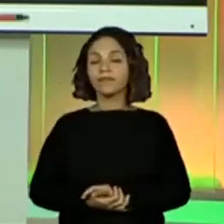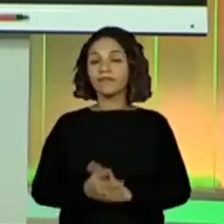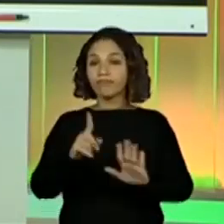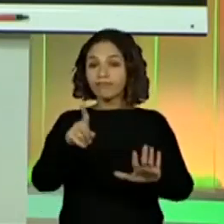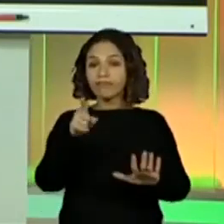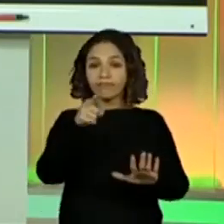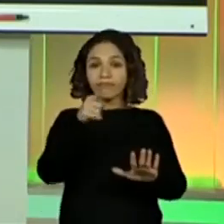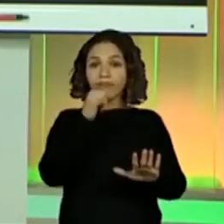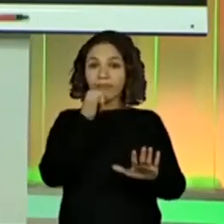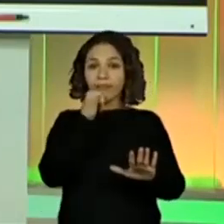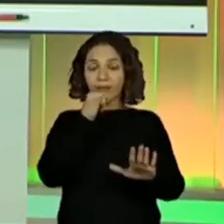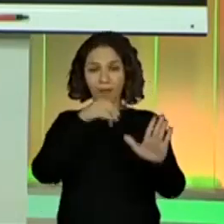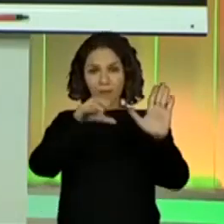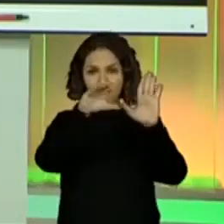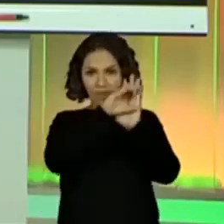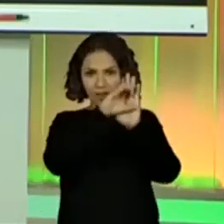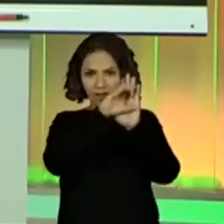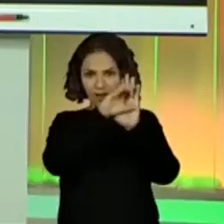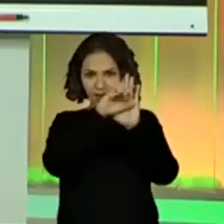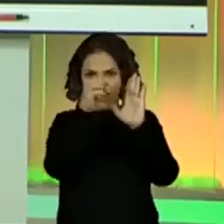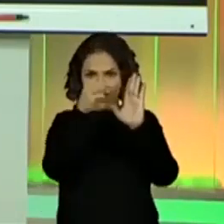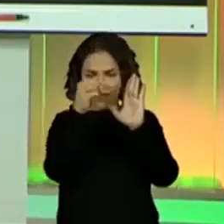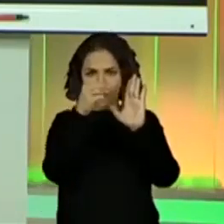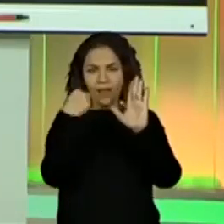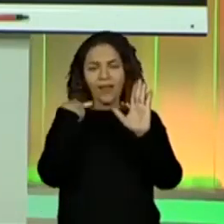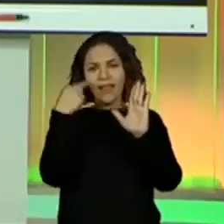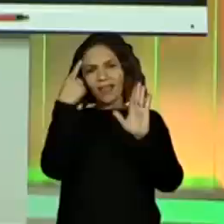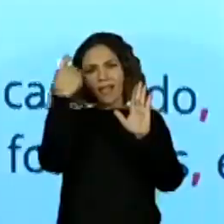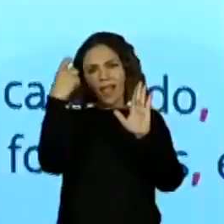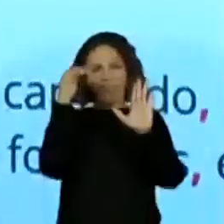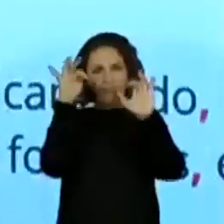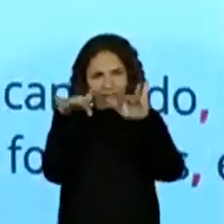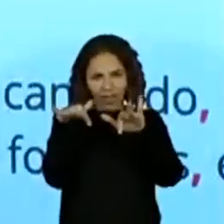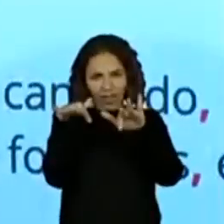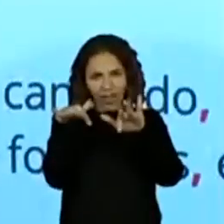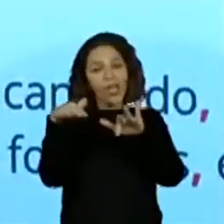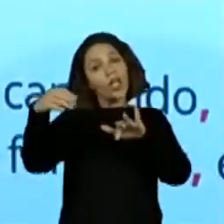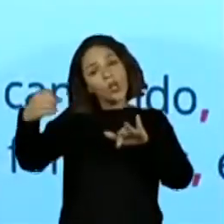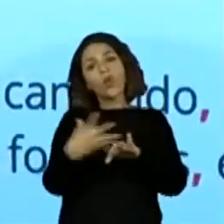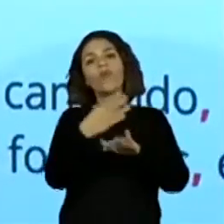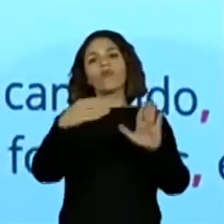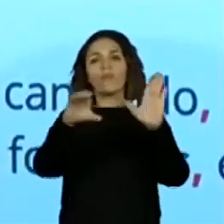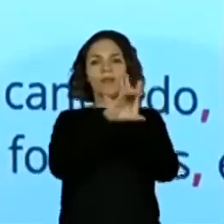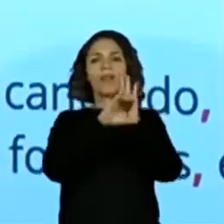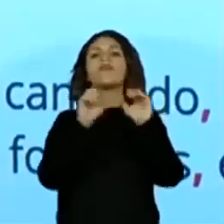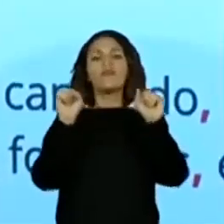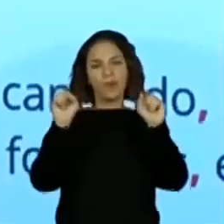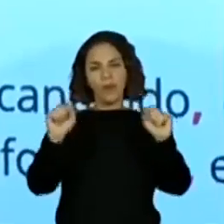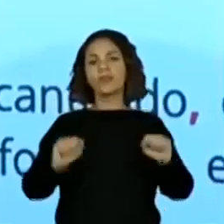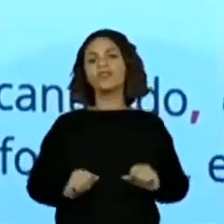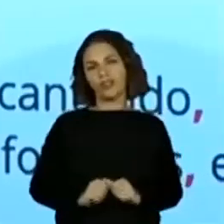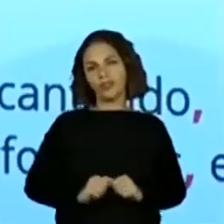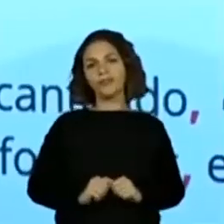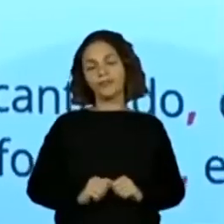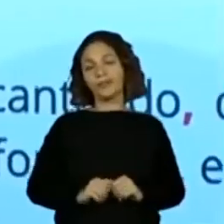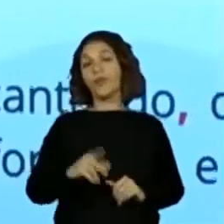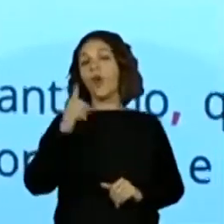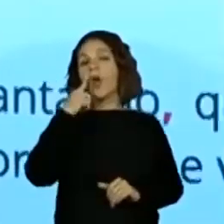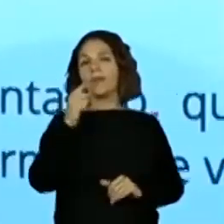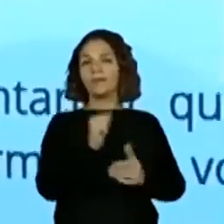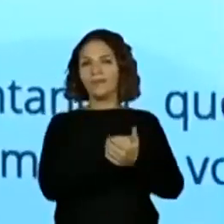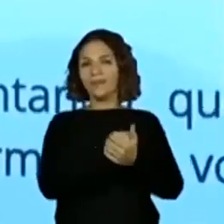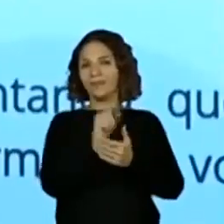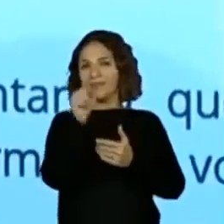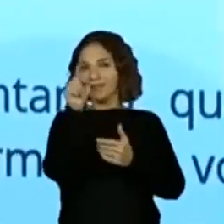Sempre que você terminar uma ideia, você pode abrir um novo parágrafo, tá bom? Olha aqui. Para falar a verdade,